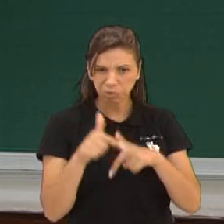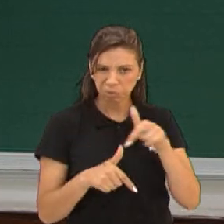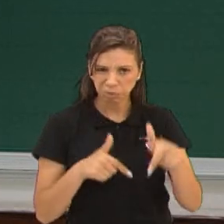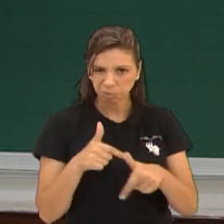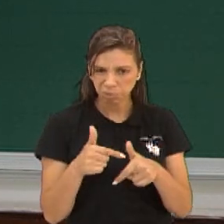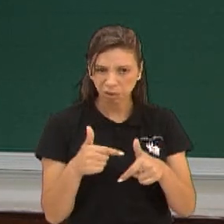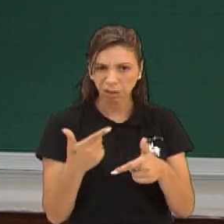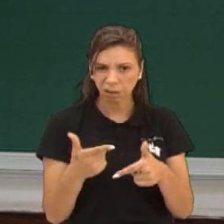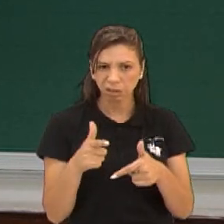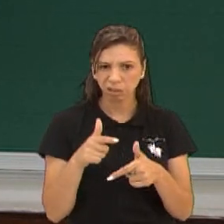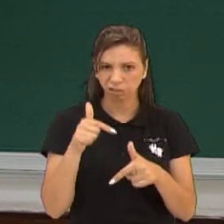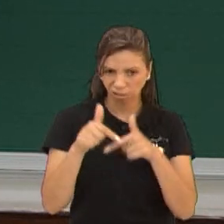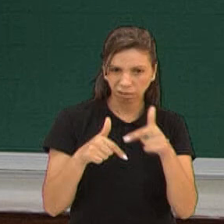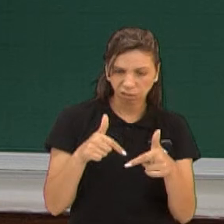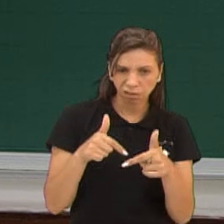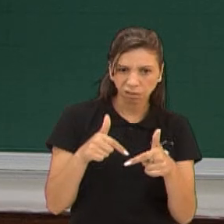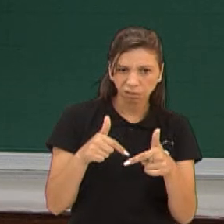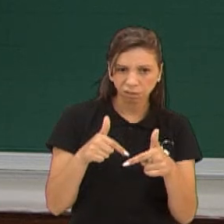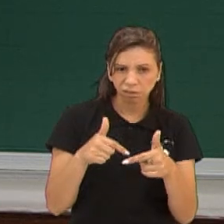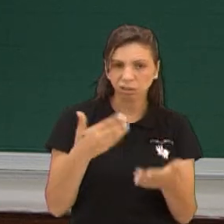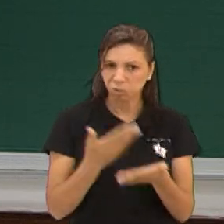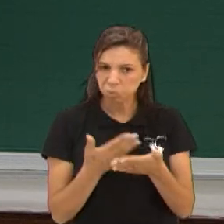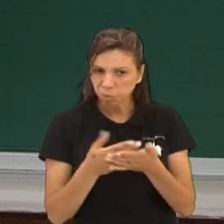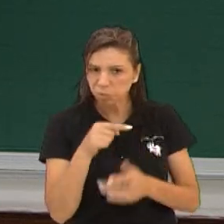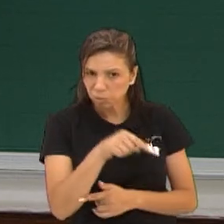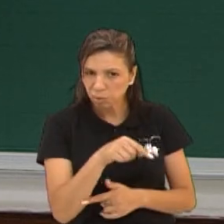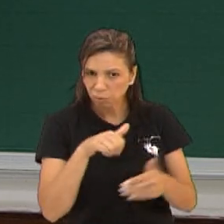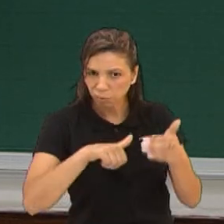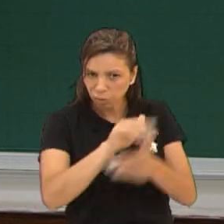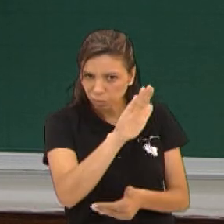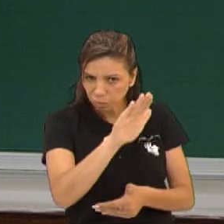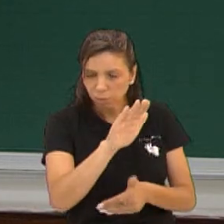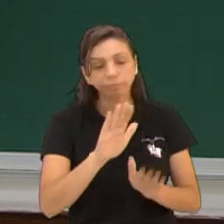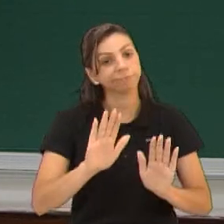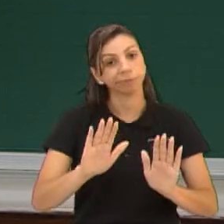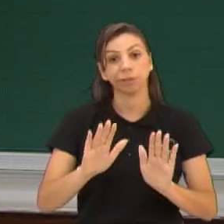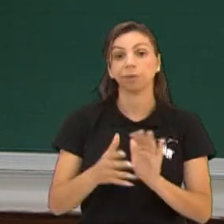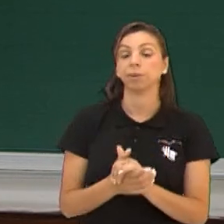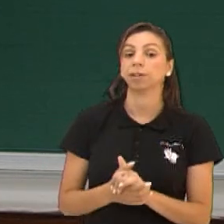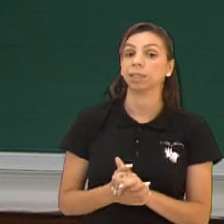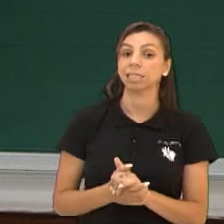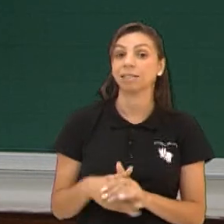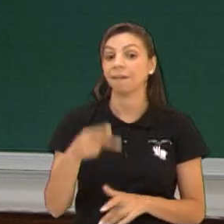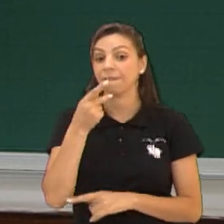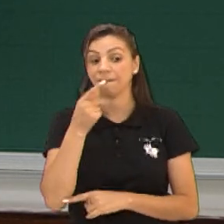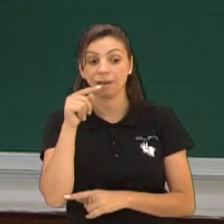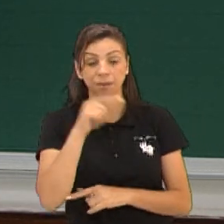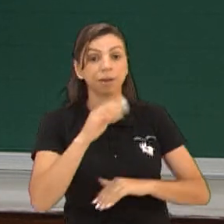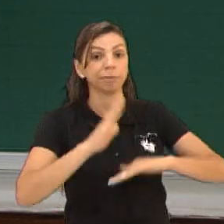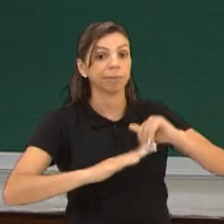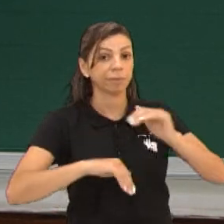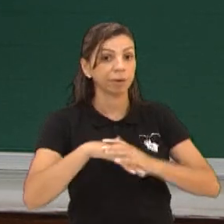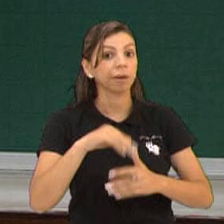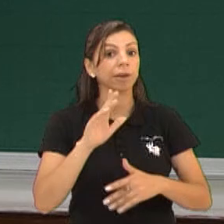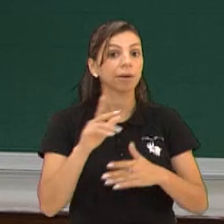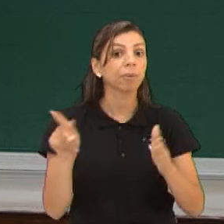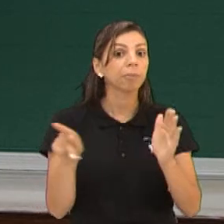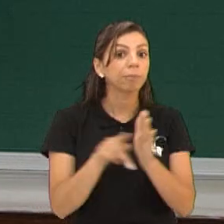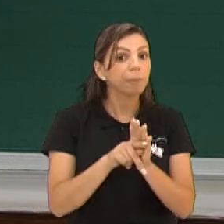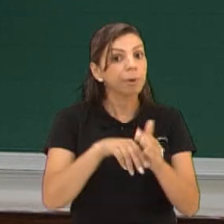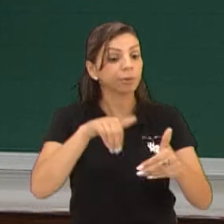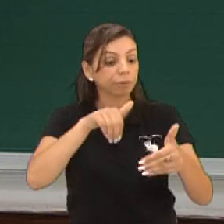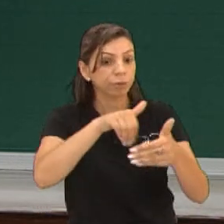futebol necessariamente ou se pelo menos eu dissesse se ele é um especialista no futebol Eu tenho algumas de autoridade válido